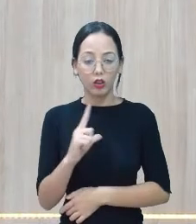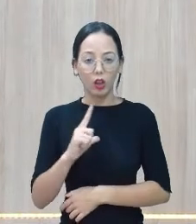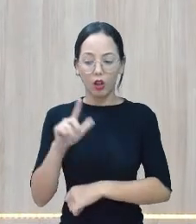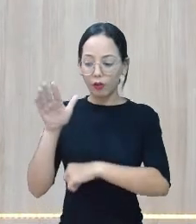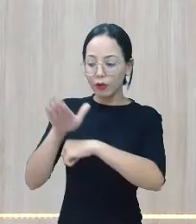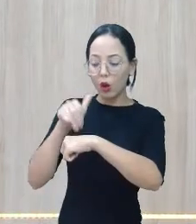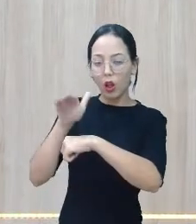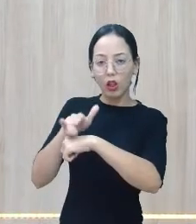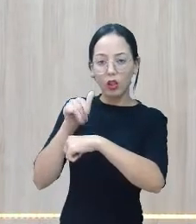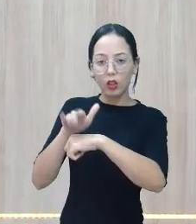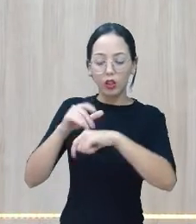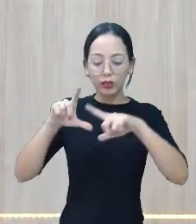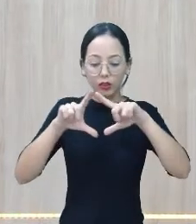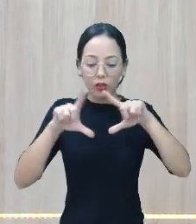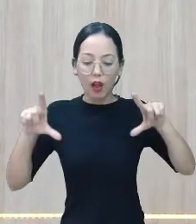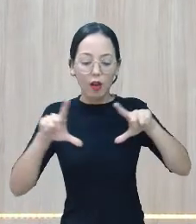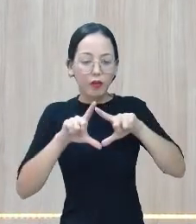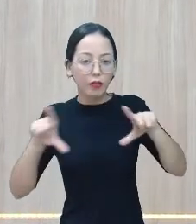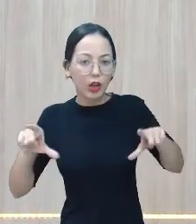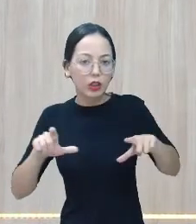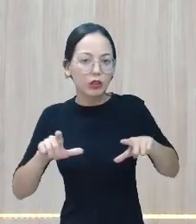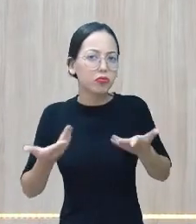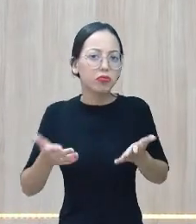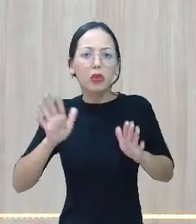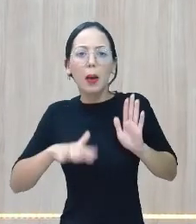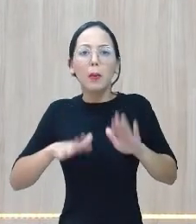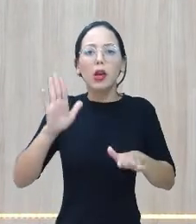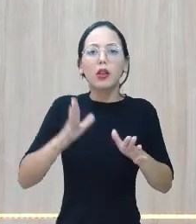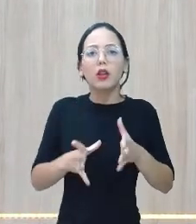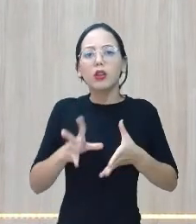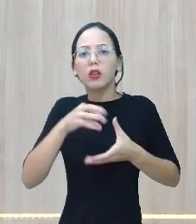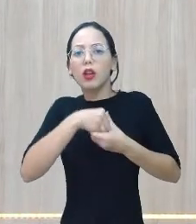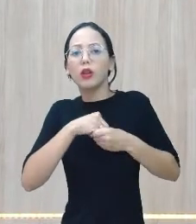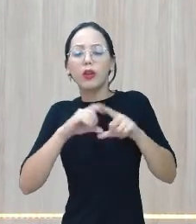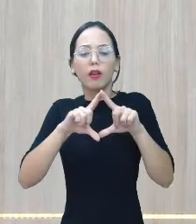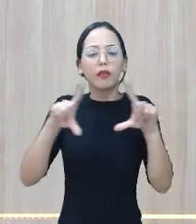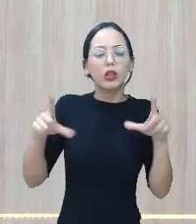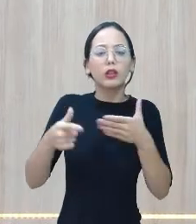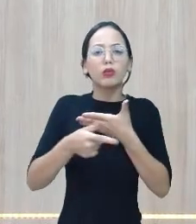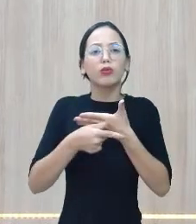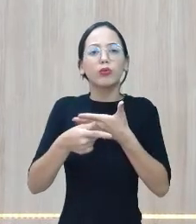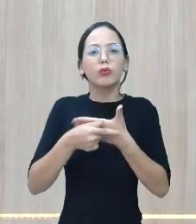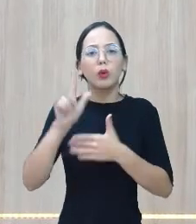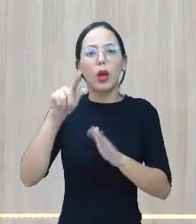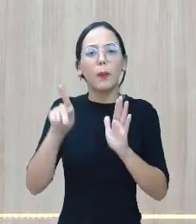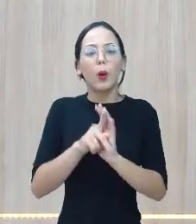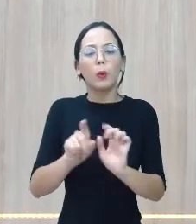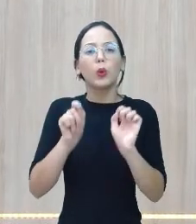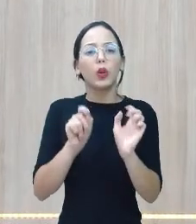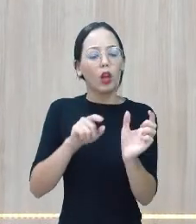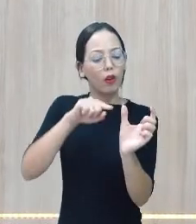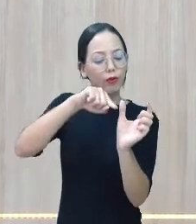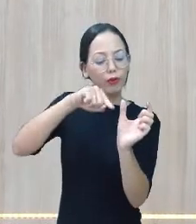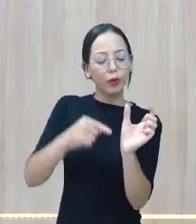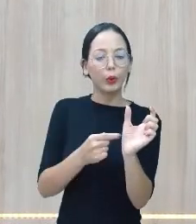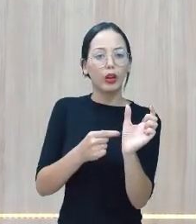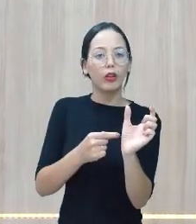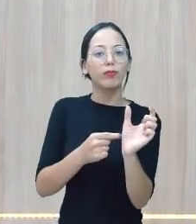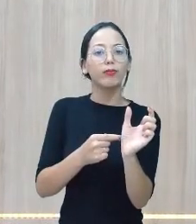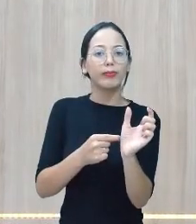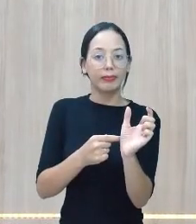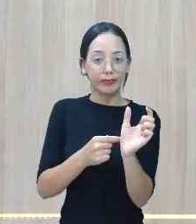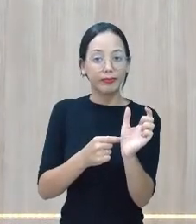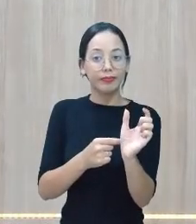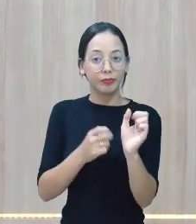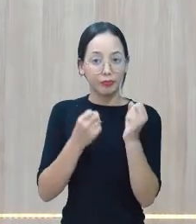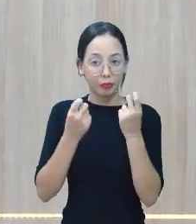na oração, independente da posição dele dentro da oração, ele é sim separado por vírgula.